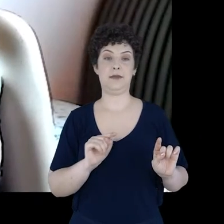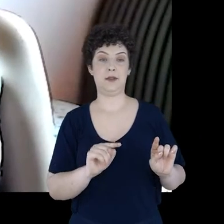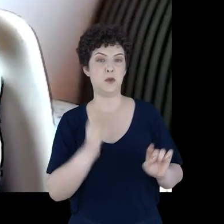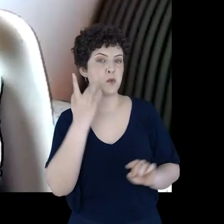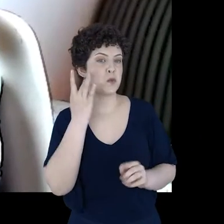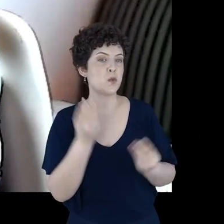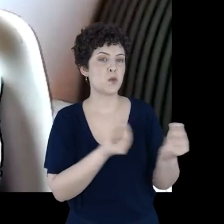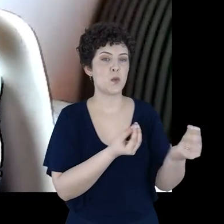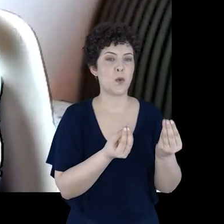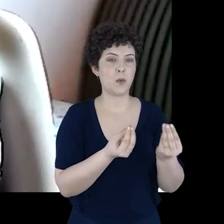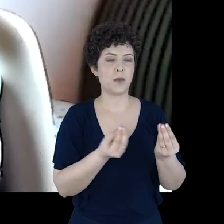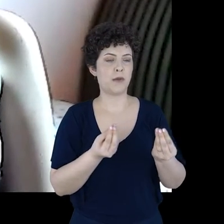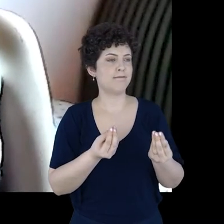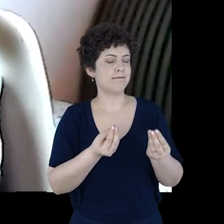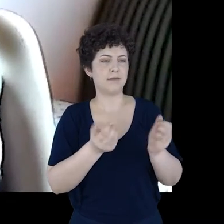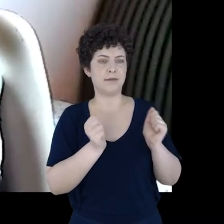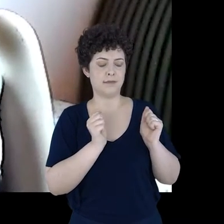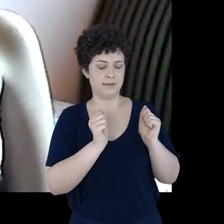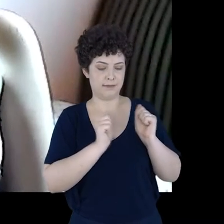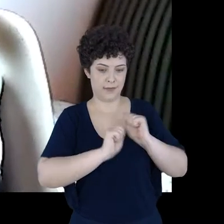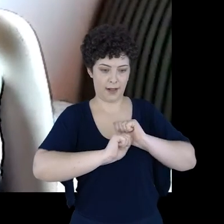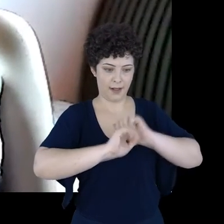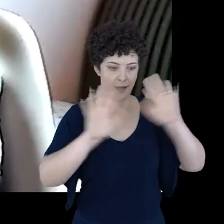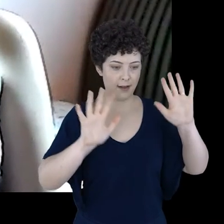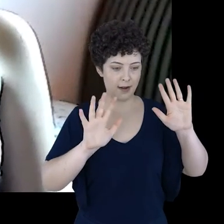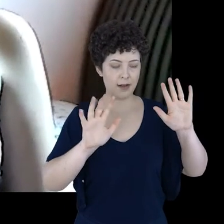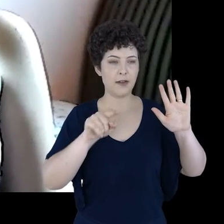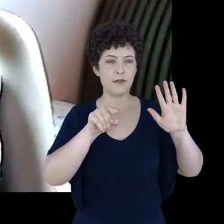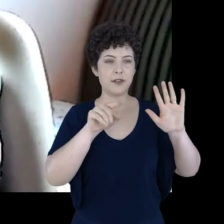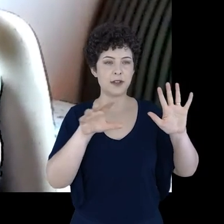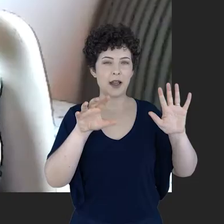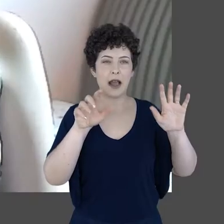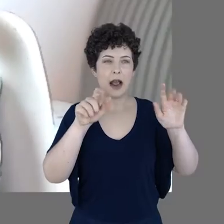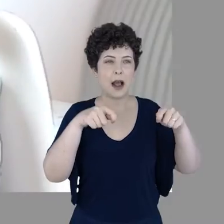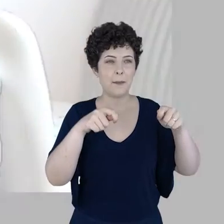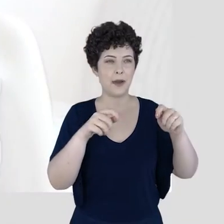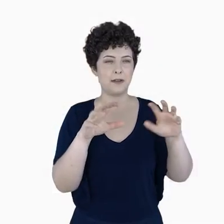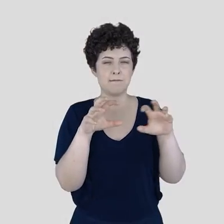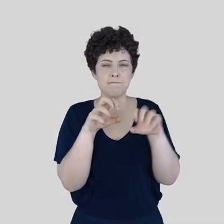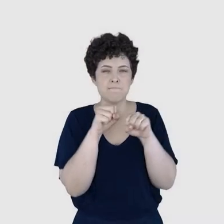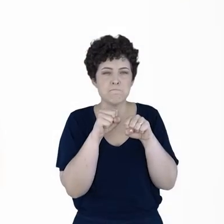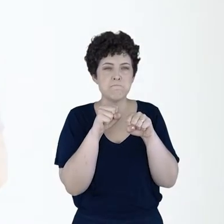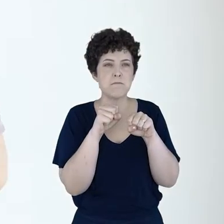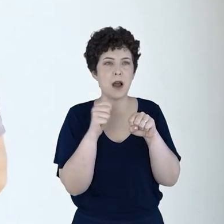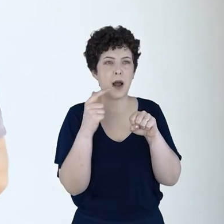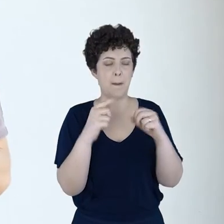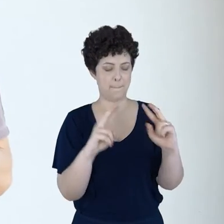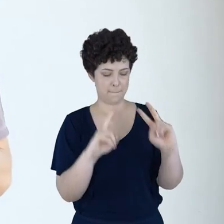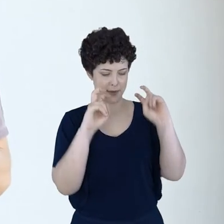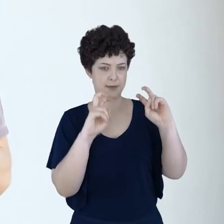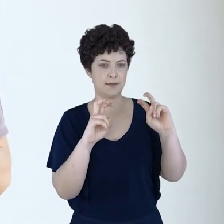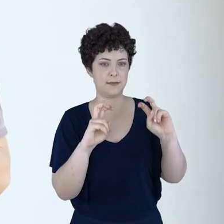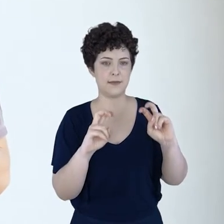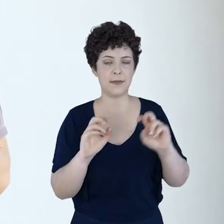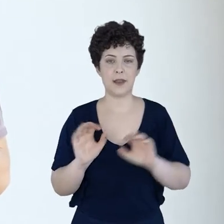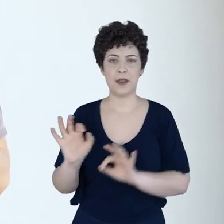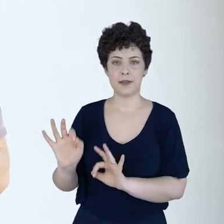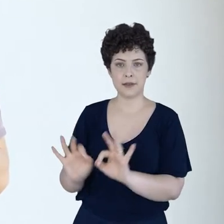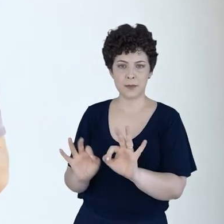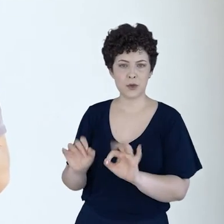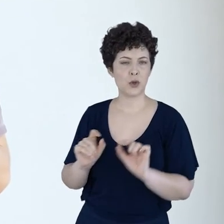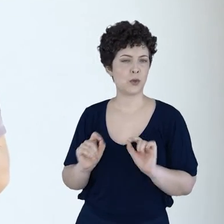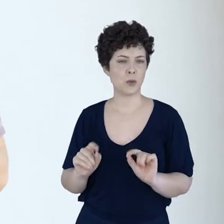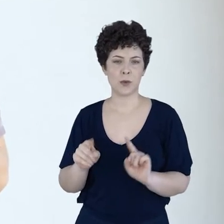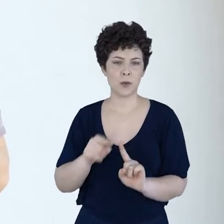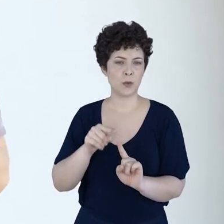Porém, não sei que luz as iluminaria que terias de fechar teus olhos para as ouvir. O segundo momento do projeto, ele